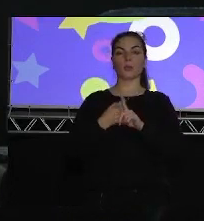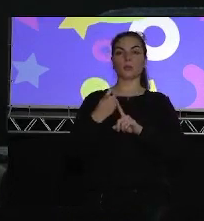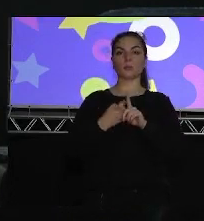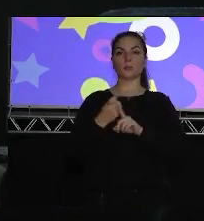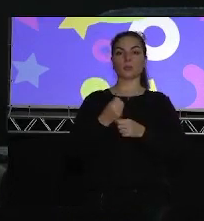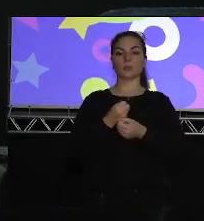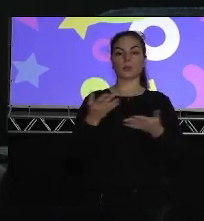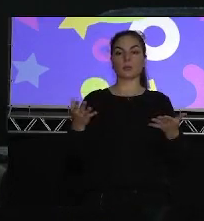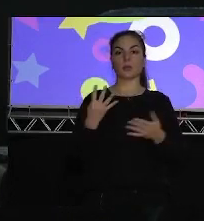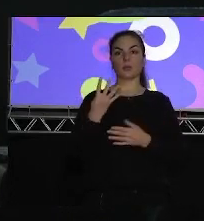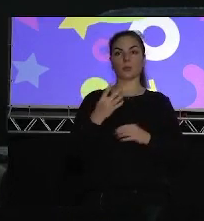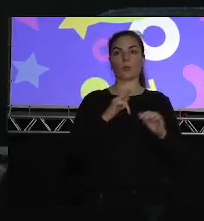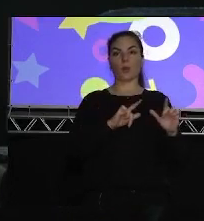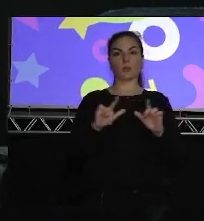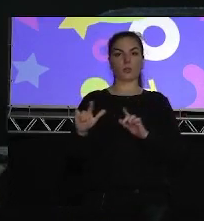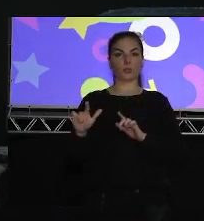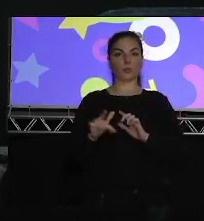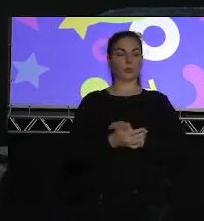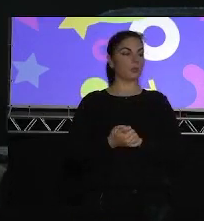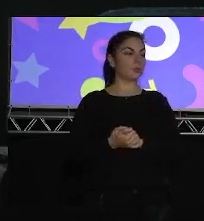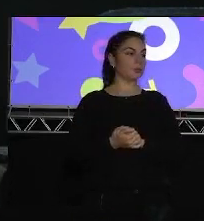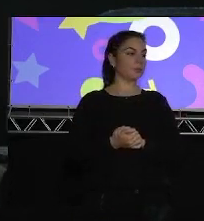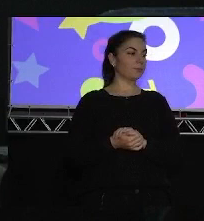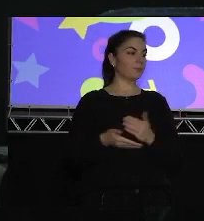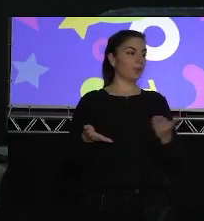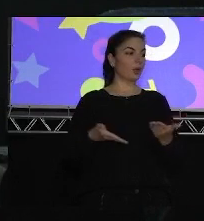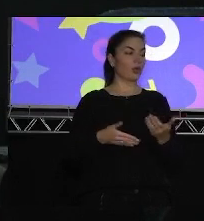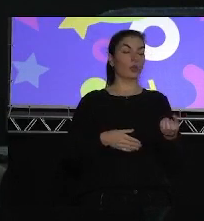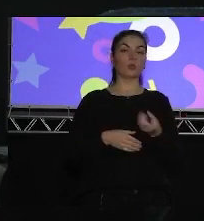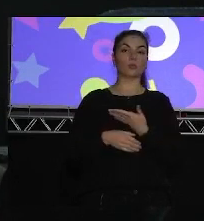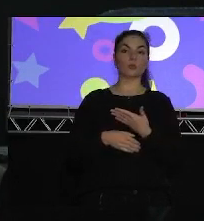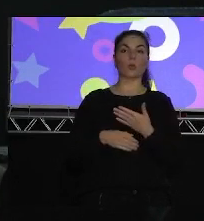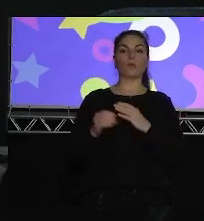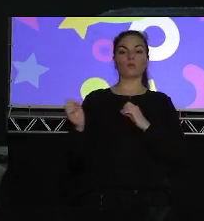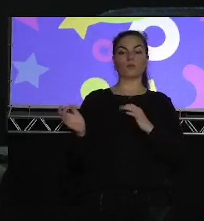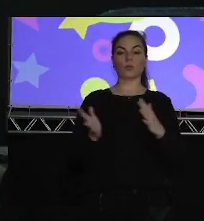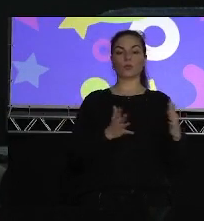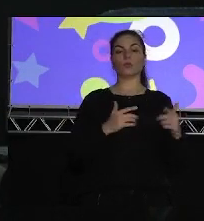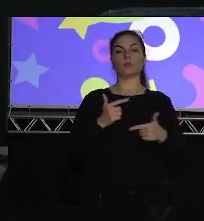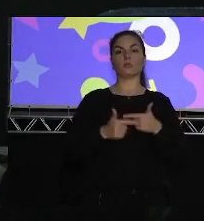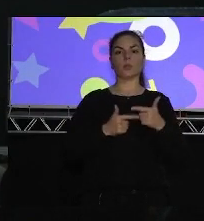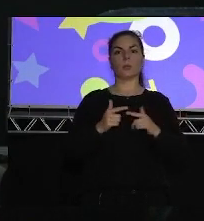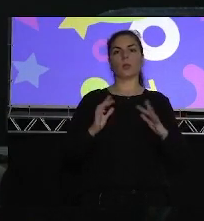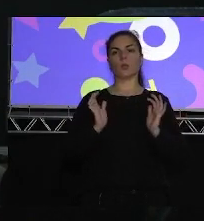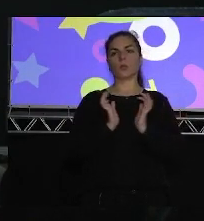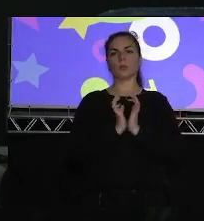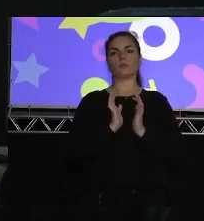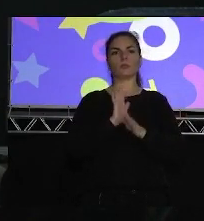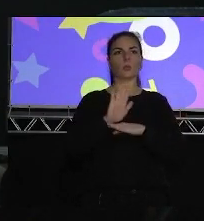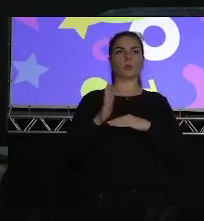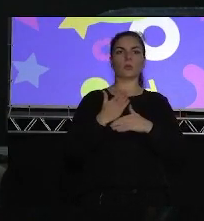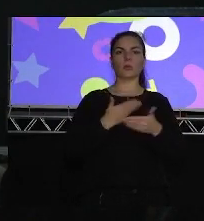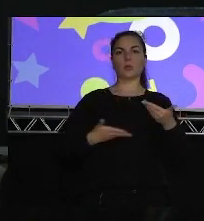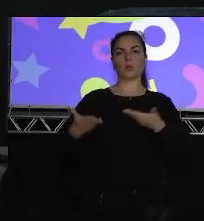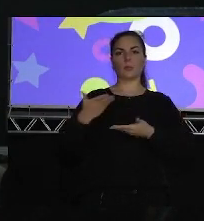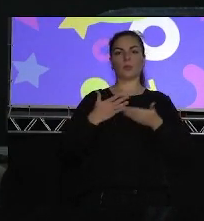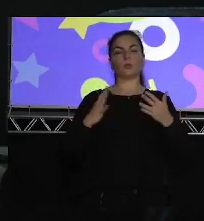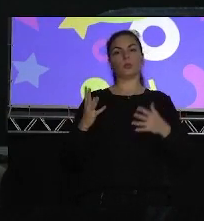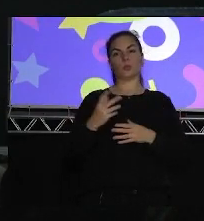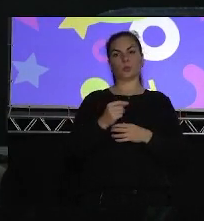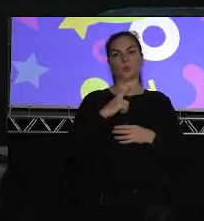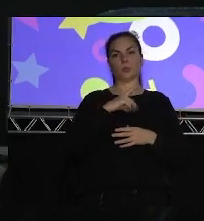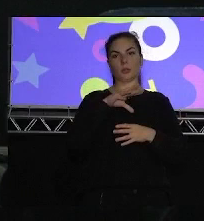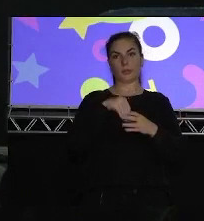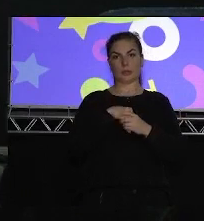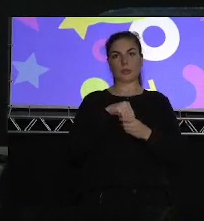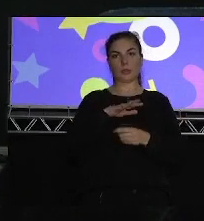4 dashboards. Agora, com o novo fluxo, o novo modelo de trabalho, a colaboração, tudo aquilo que tem em torno aí, que a gente comentou